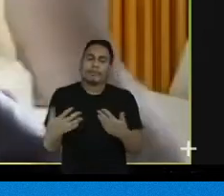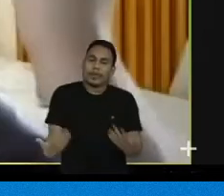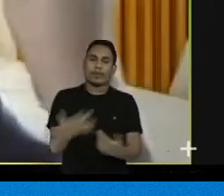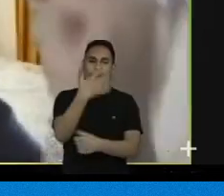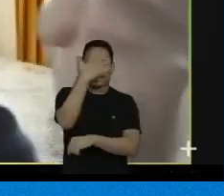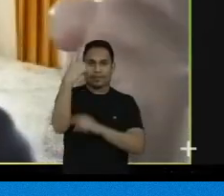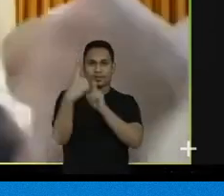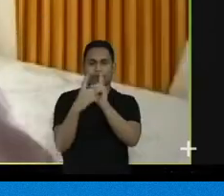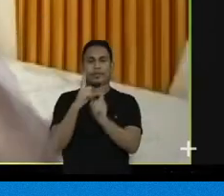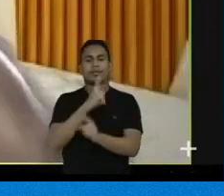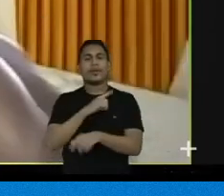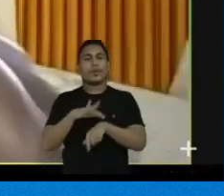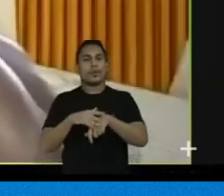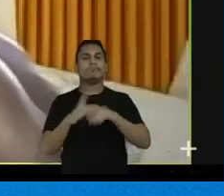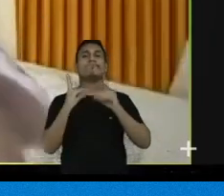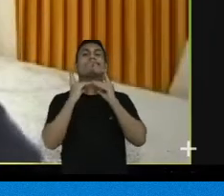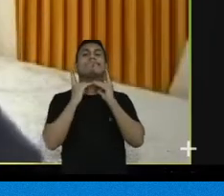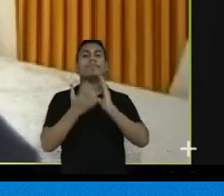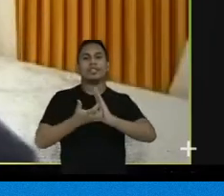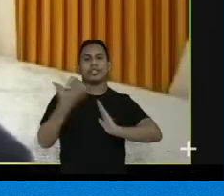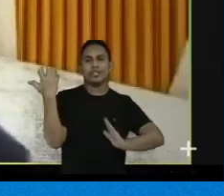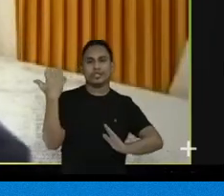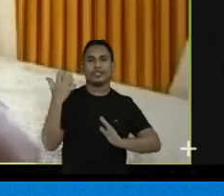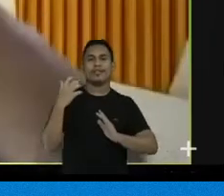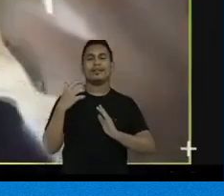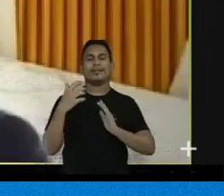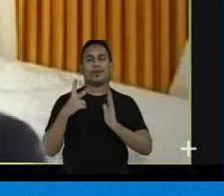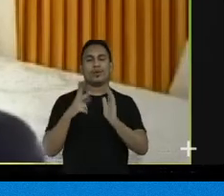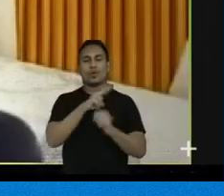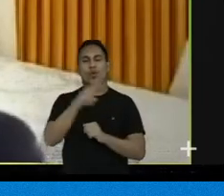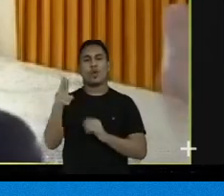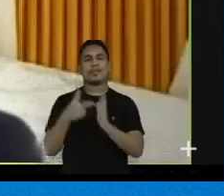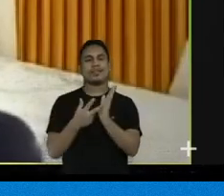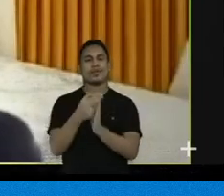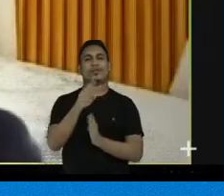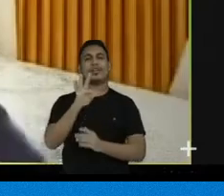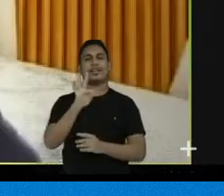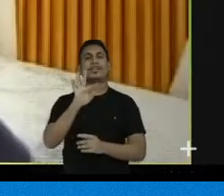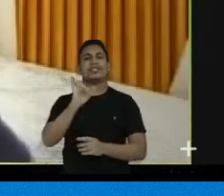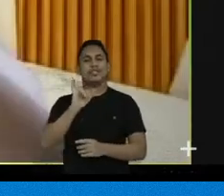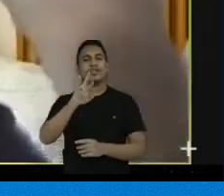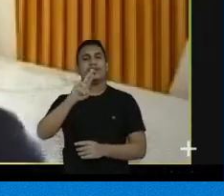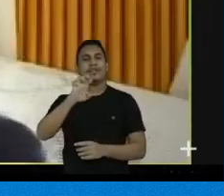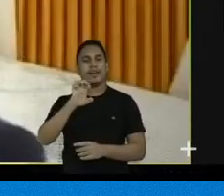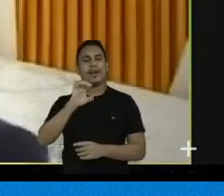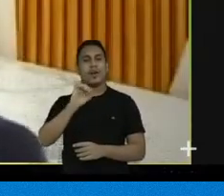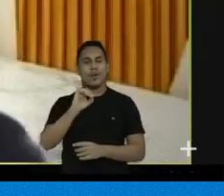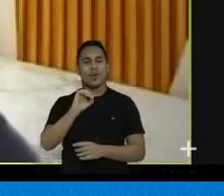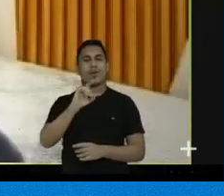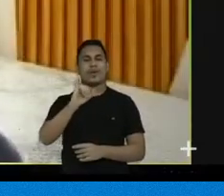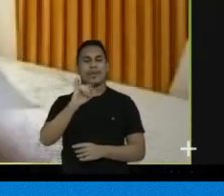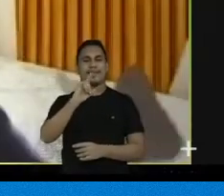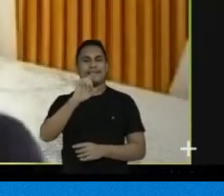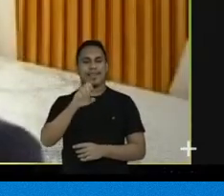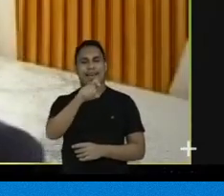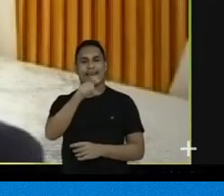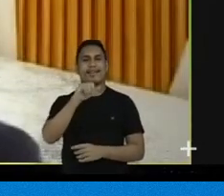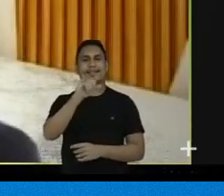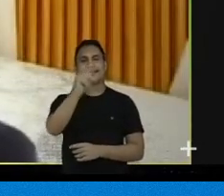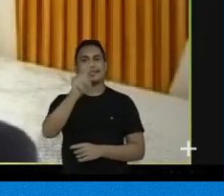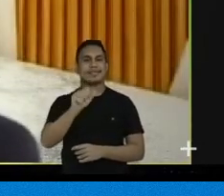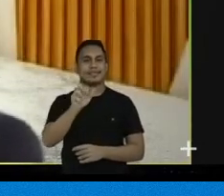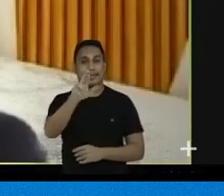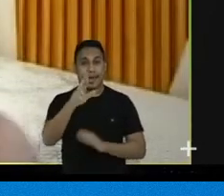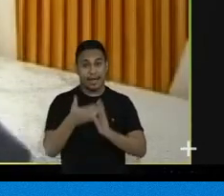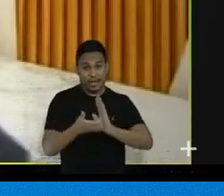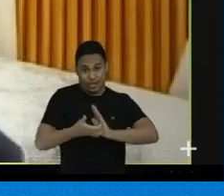retira tireoidectomizado, ele tirou grande parte do estímulo, ele tirou as peroxidases, ele tirou as